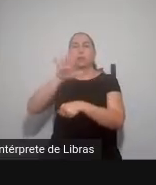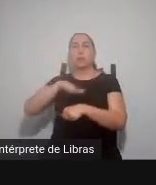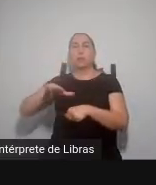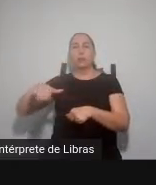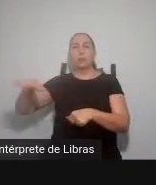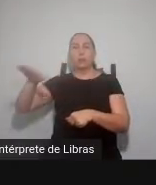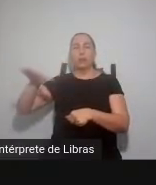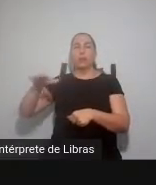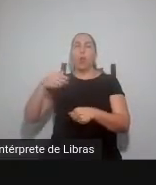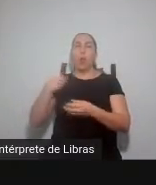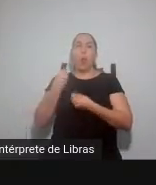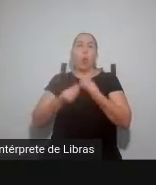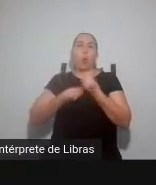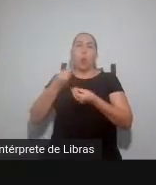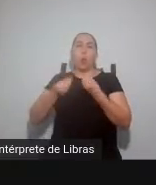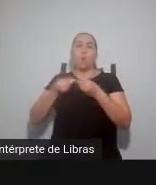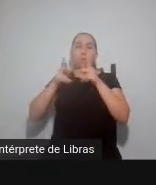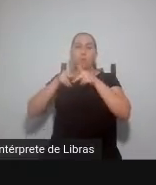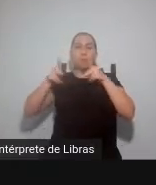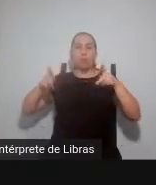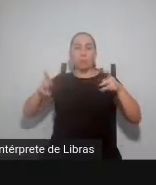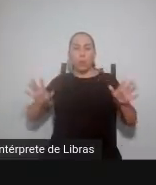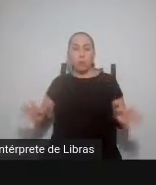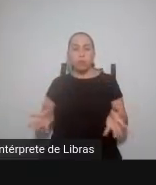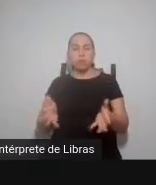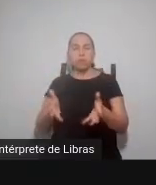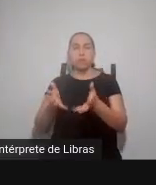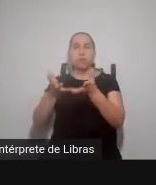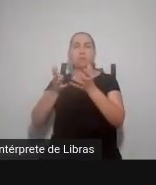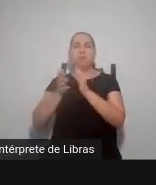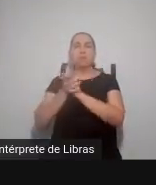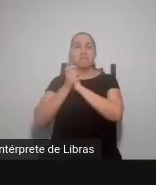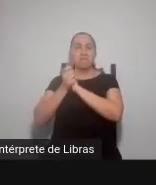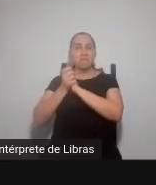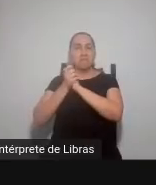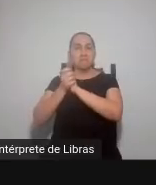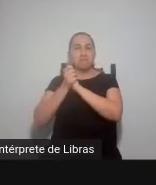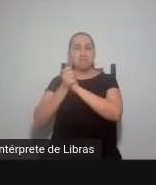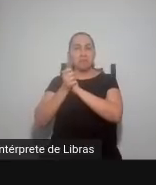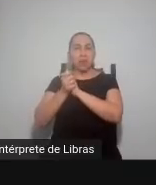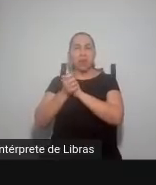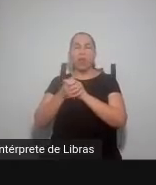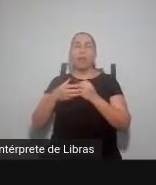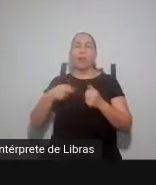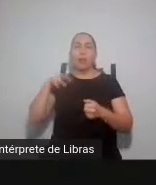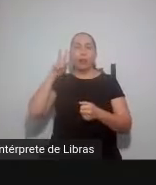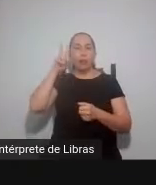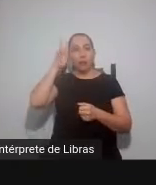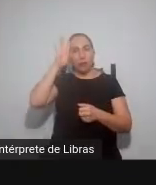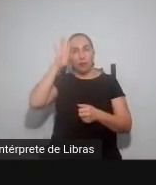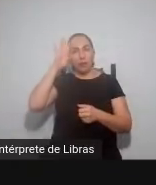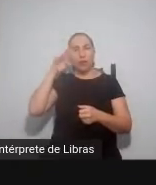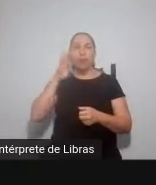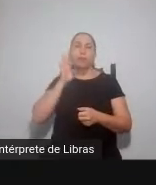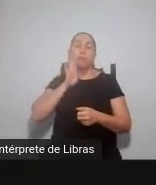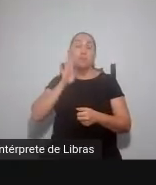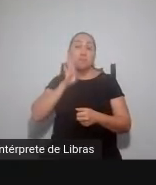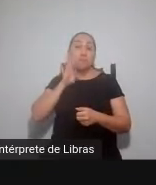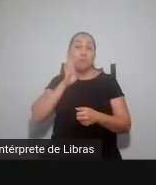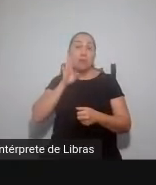magistral. Parabéns. Essa proposta de reescrita é tão fascinante que renderia tese de